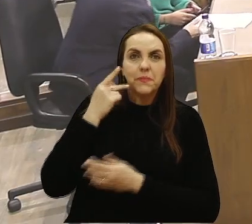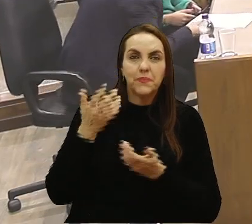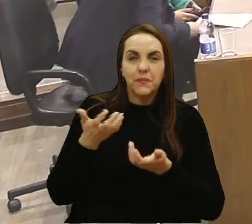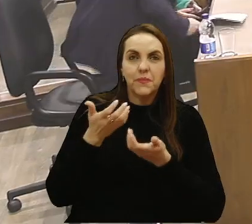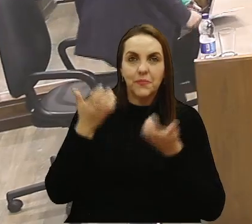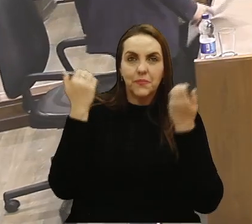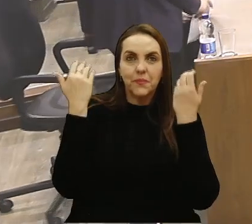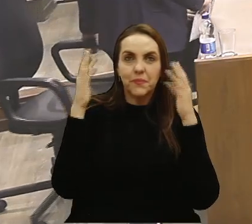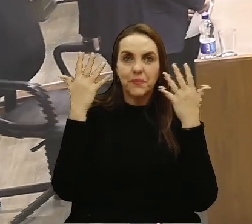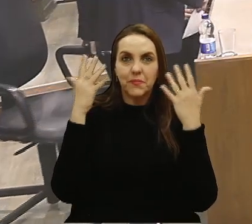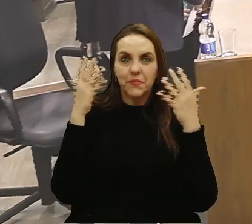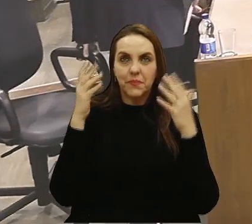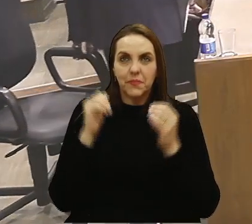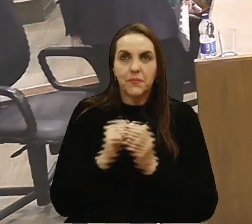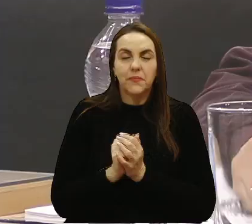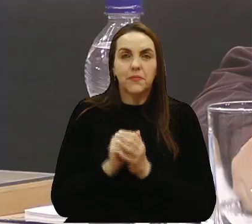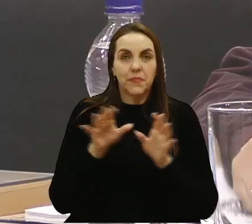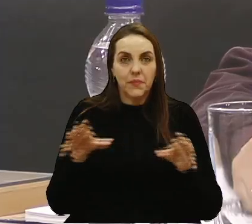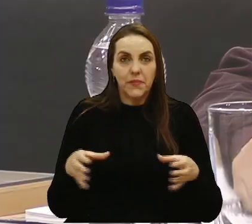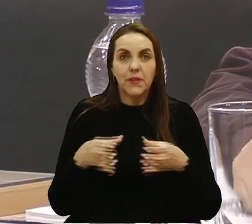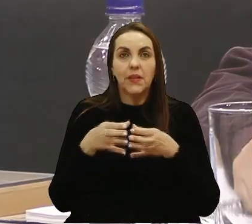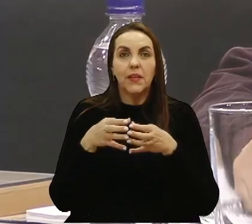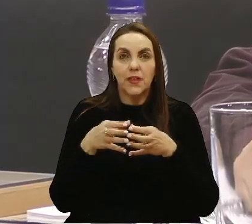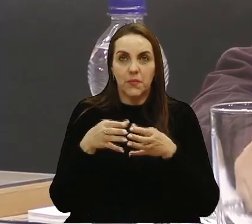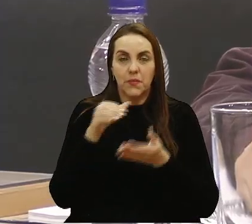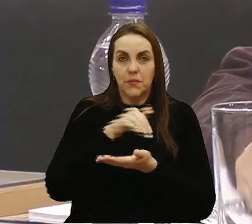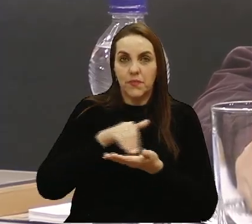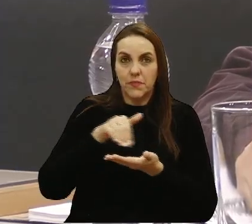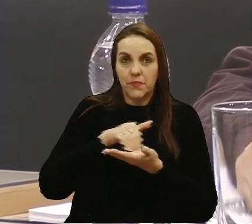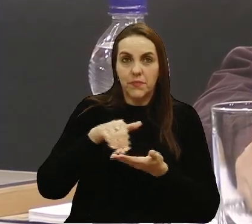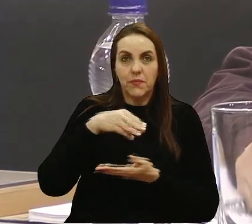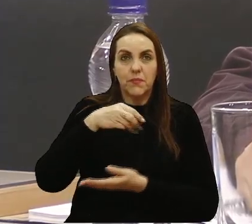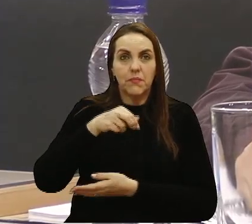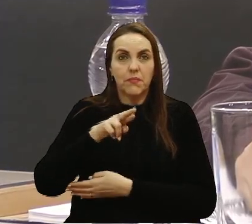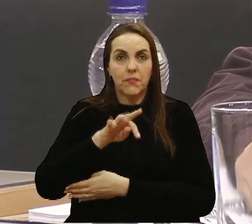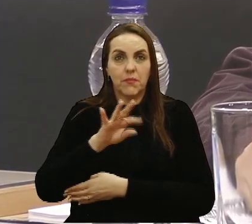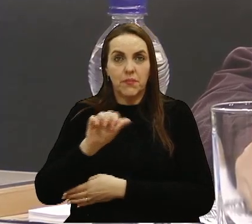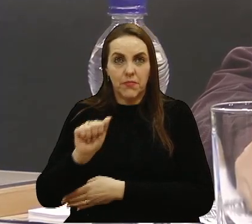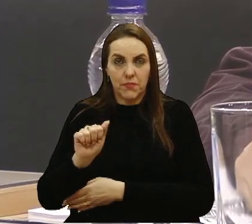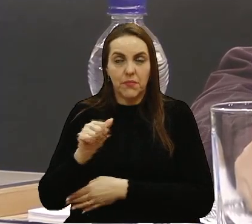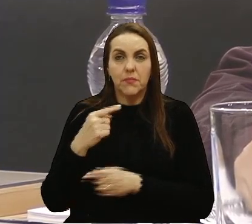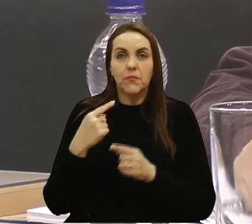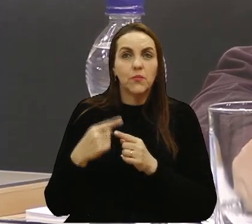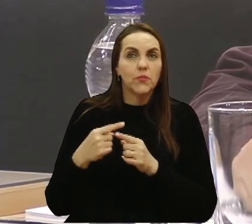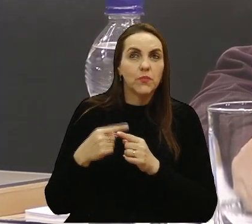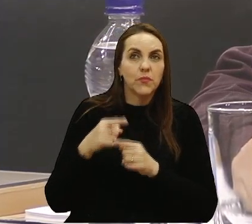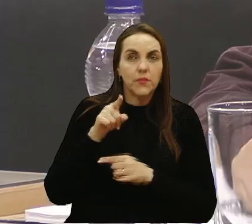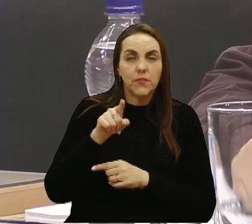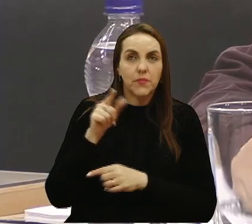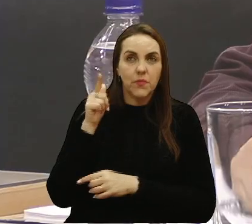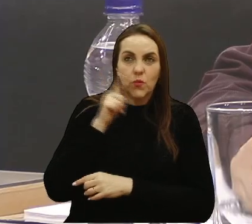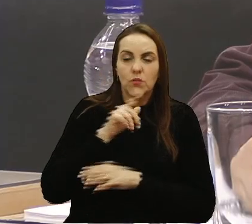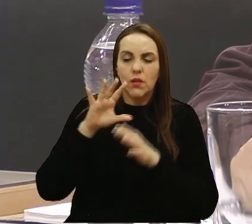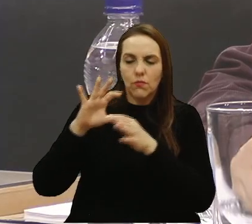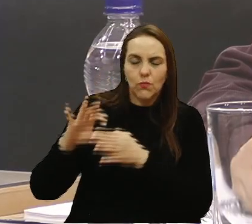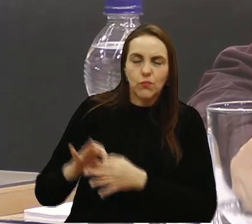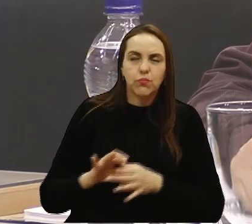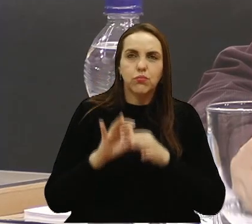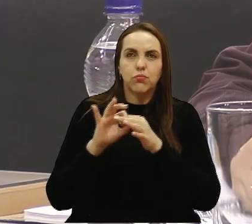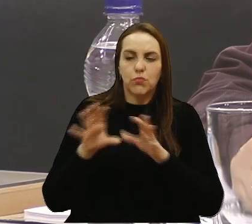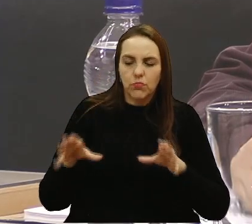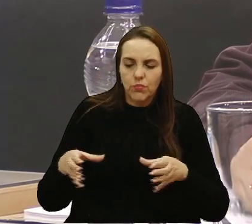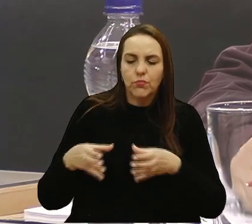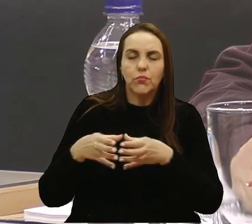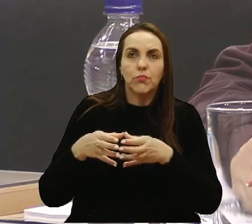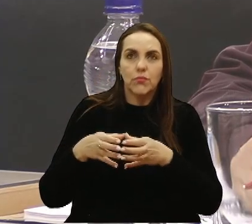aqui a equipe da secretária Marta Fattori, porque ela consegue unificar toda uma equipe